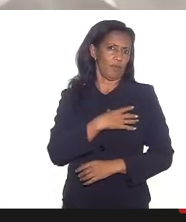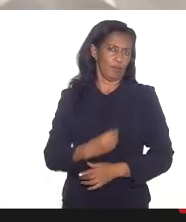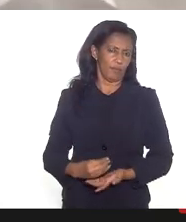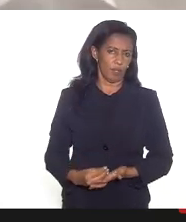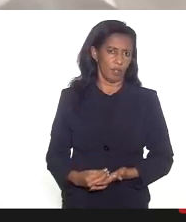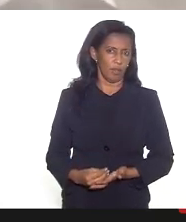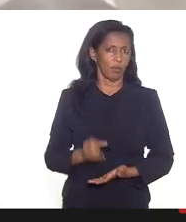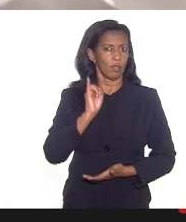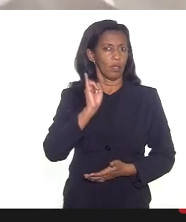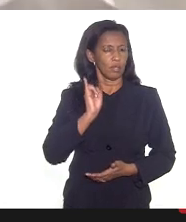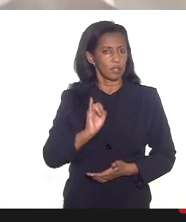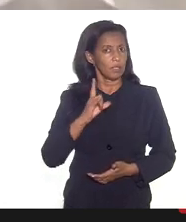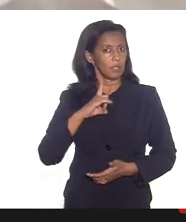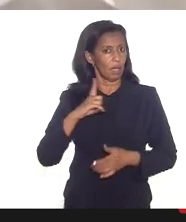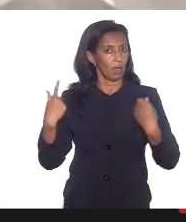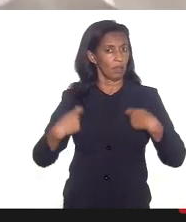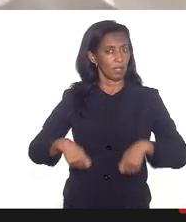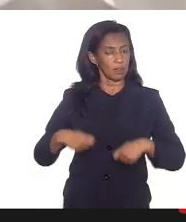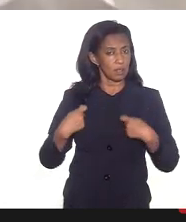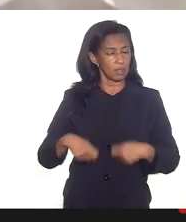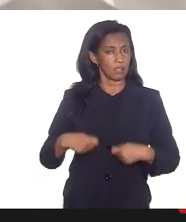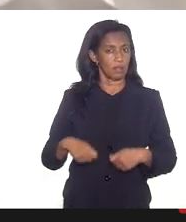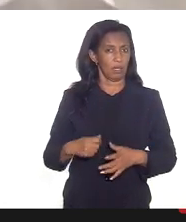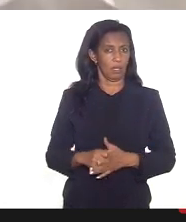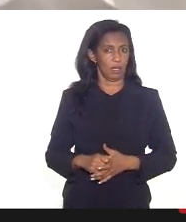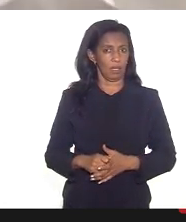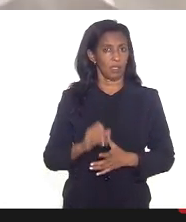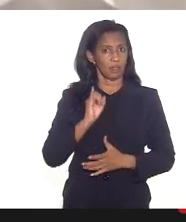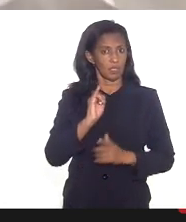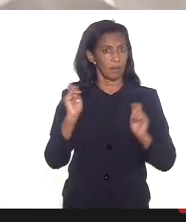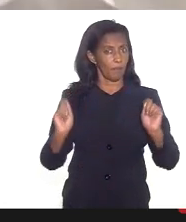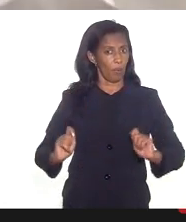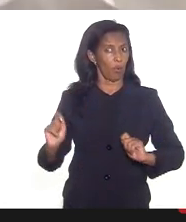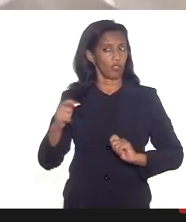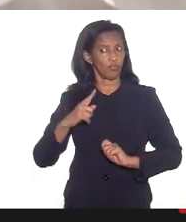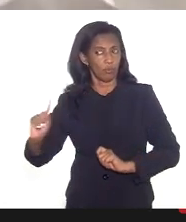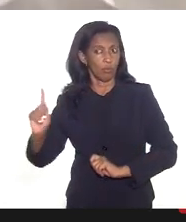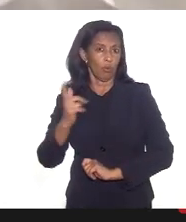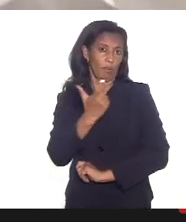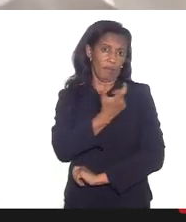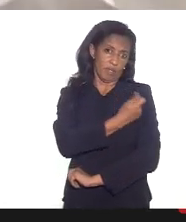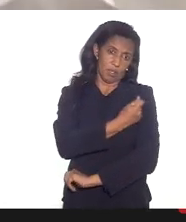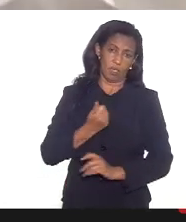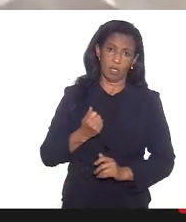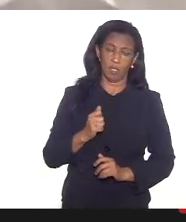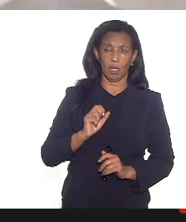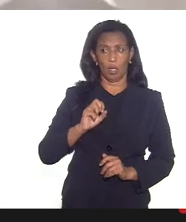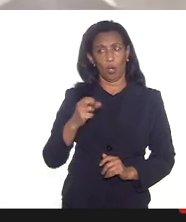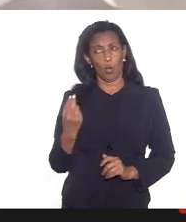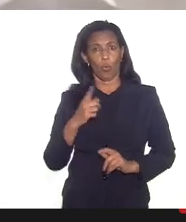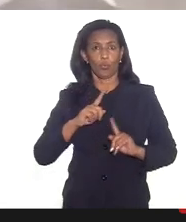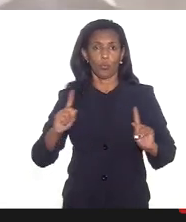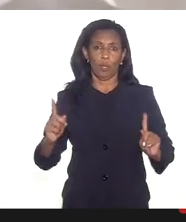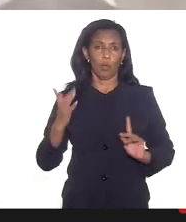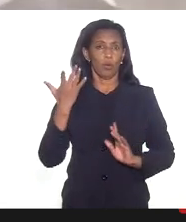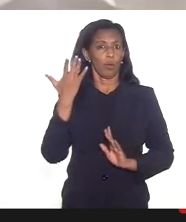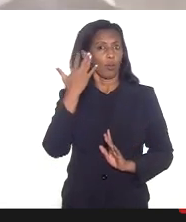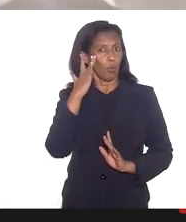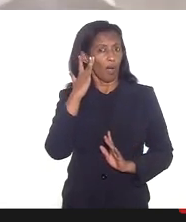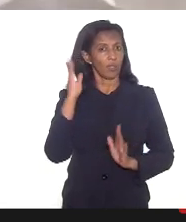se a necessidade é se é possível tomar vacina Nacional porque eu acho que essa ausência